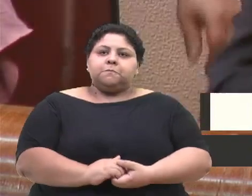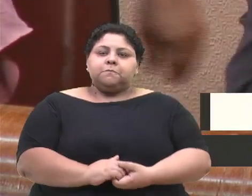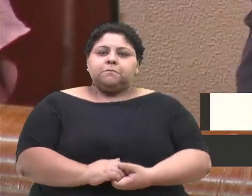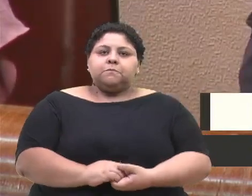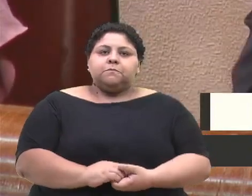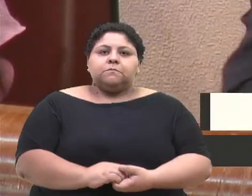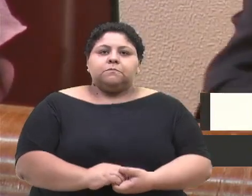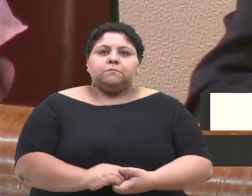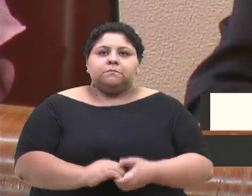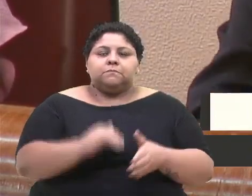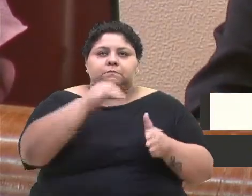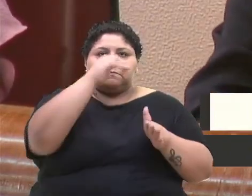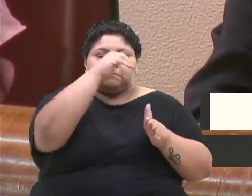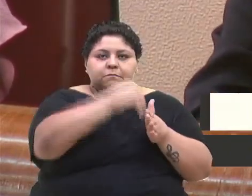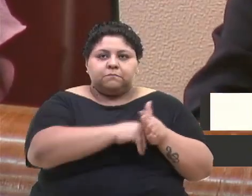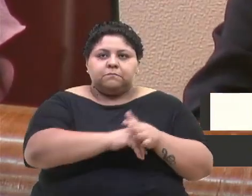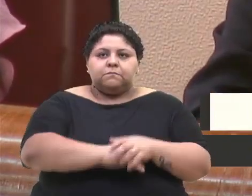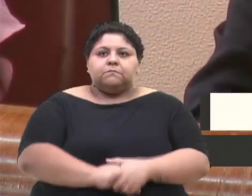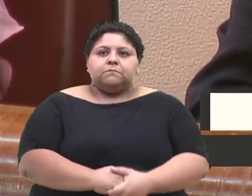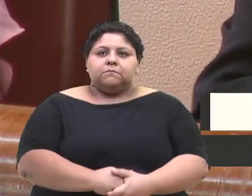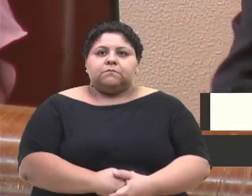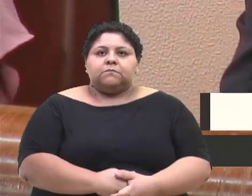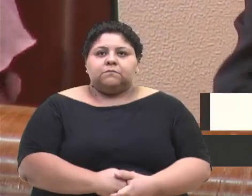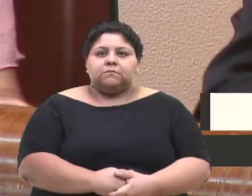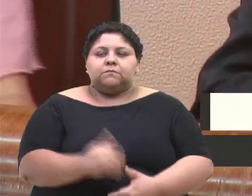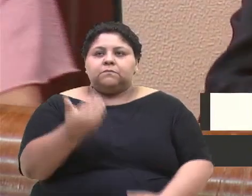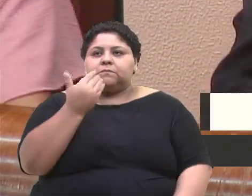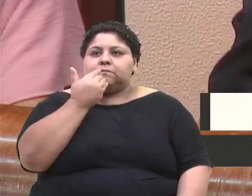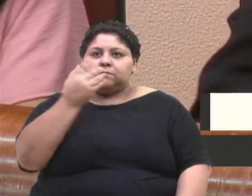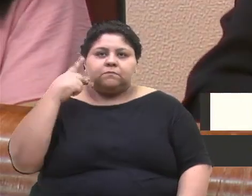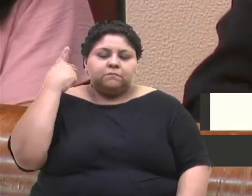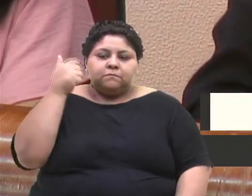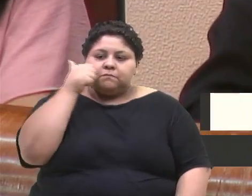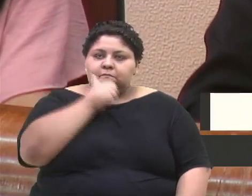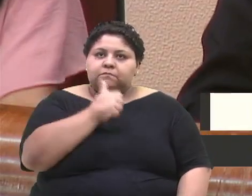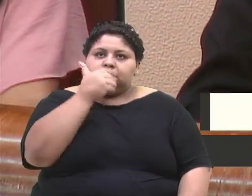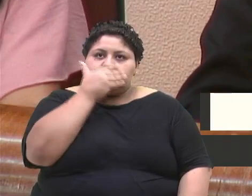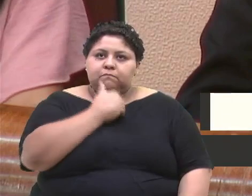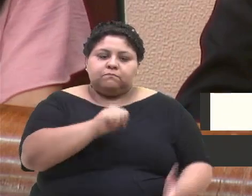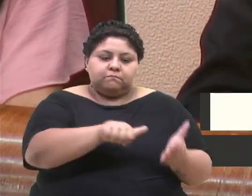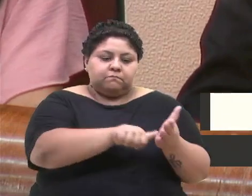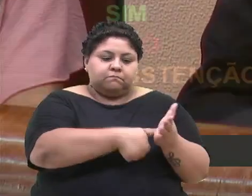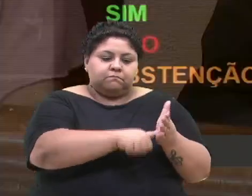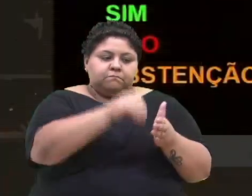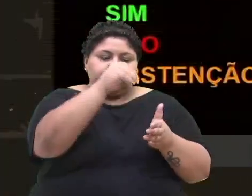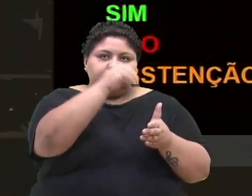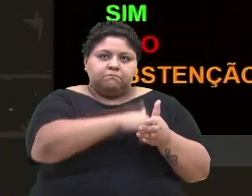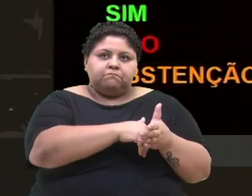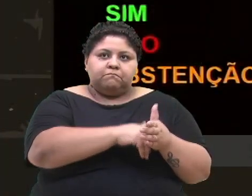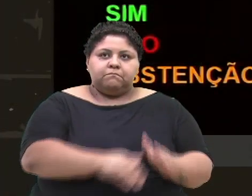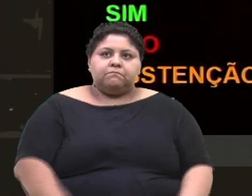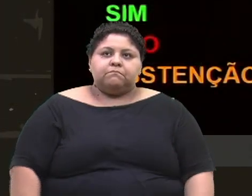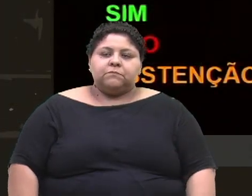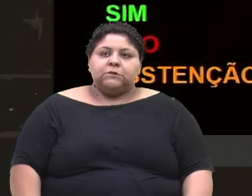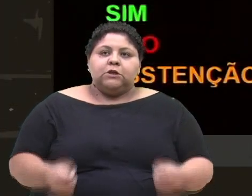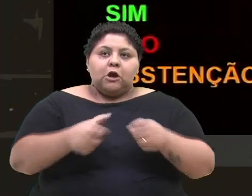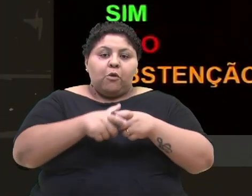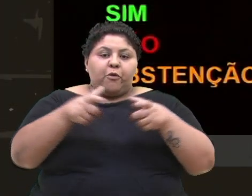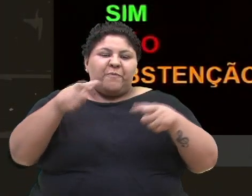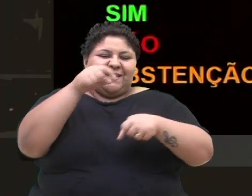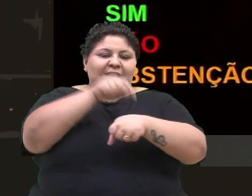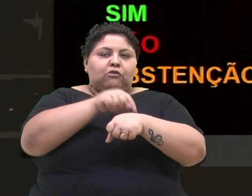Em votação, solicito, vereadores e vereadoras, que registrem seus votos para prorrogarmos a